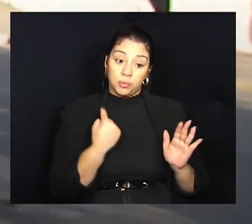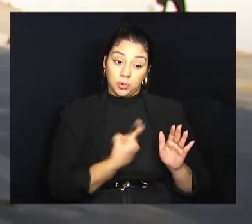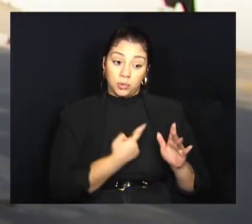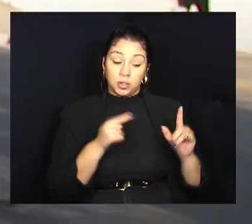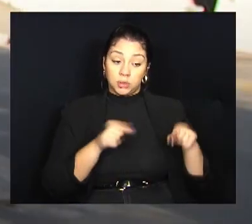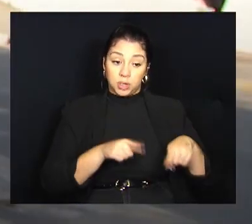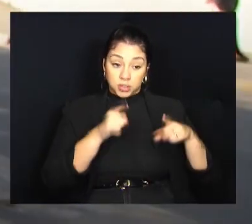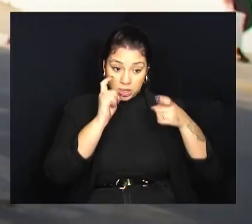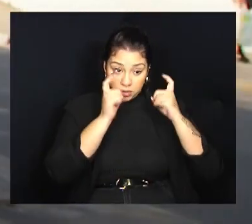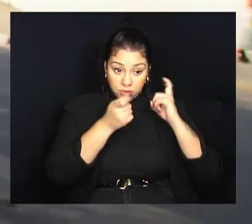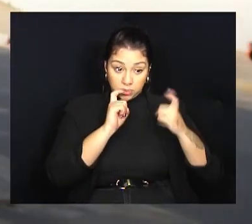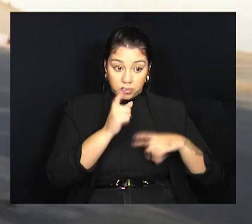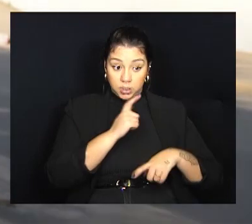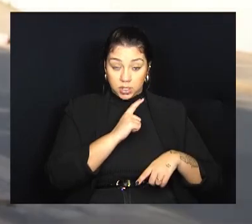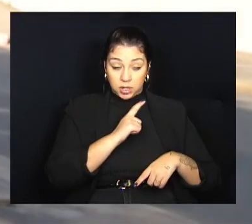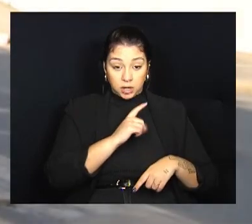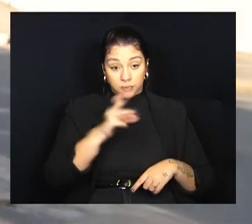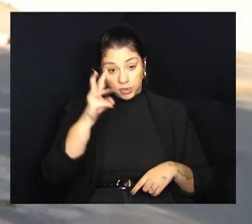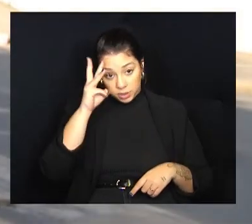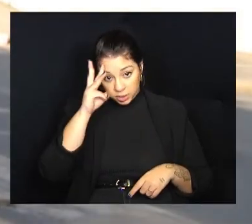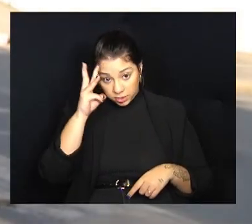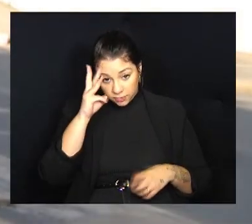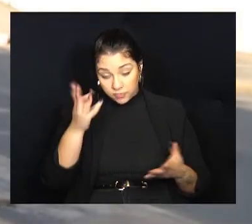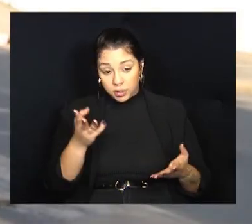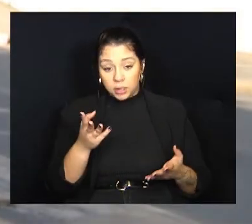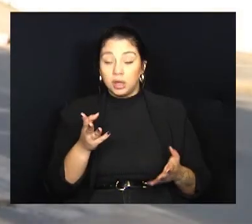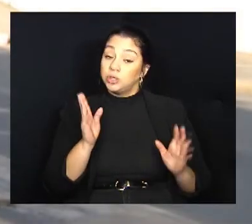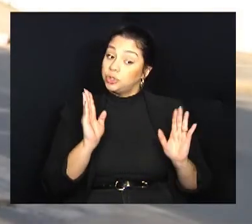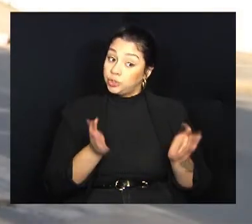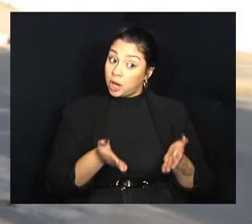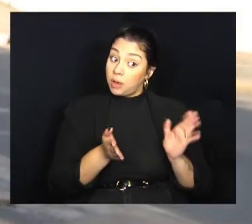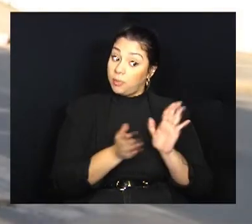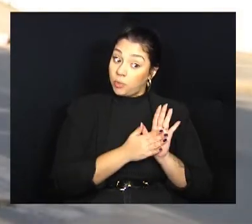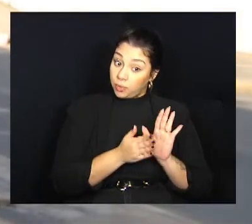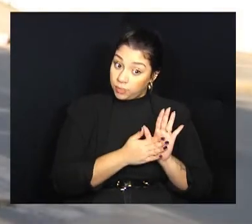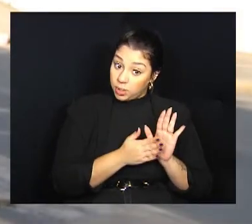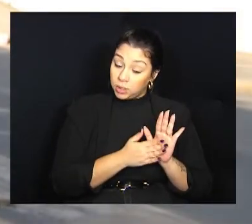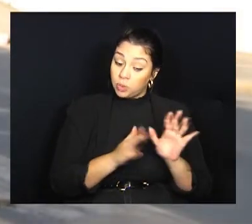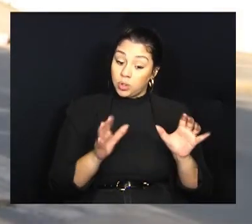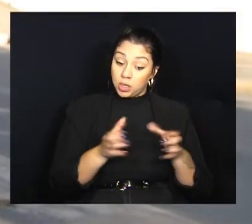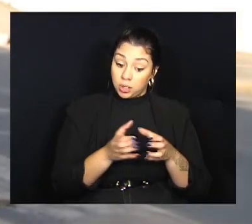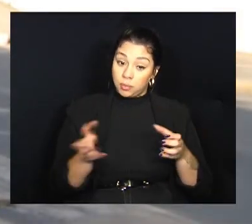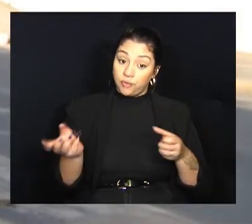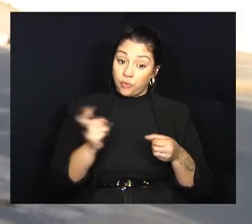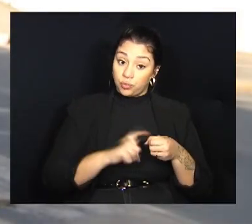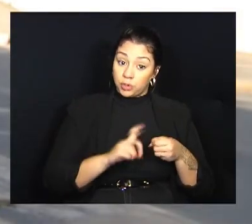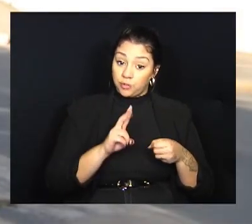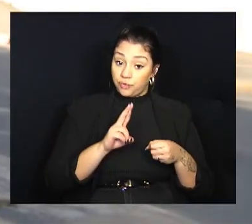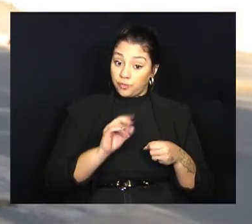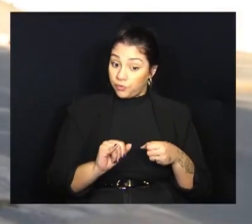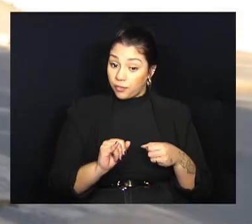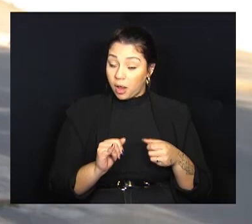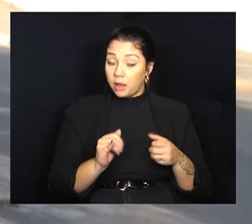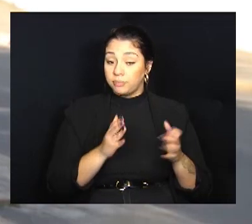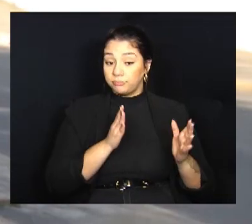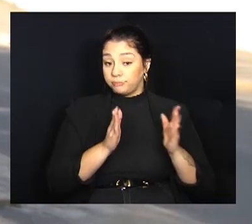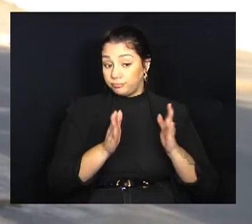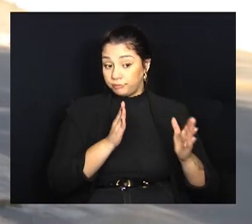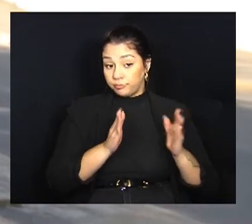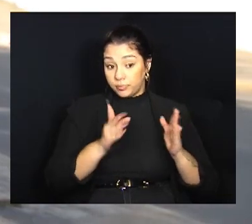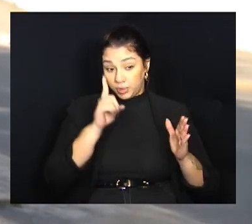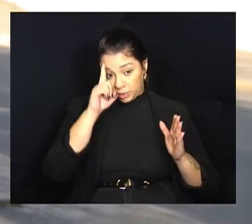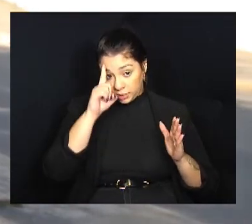reunião que nós tivemos agora na terça-feira, eles prometeram que a equipe vai retornar agora por esses